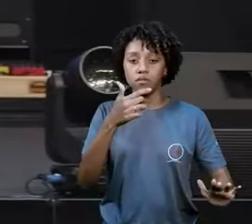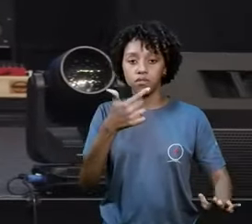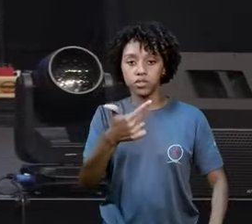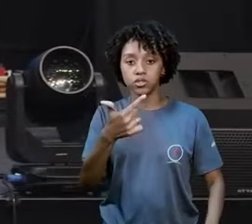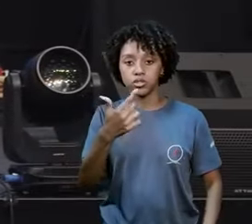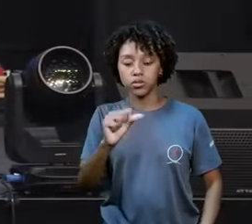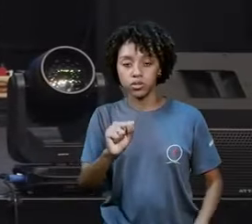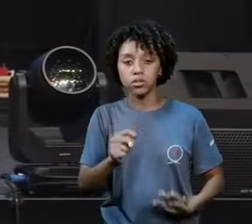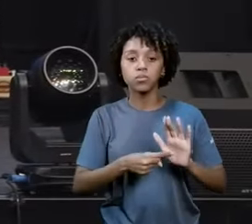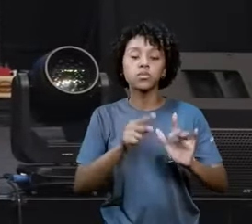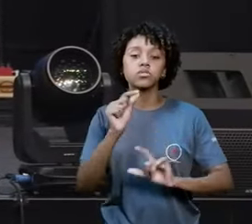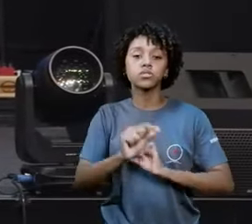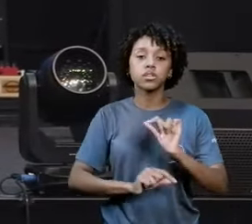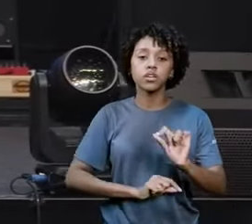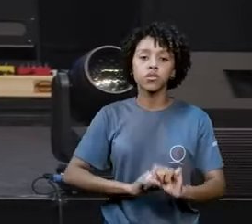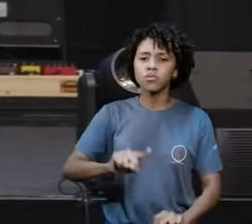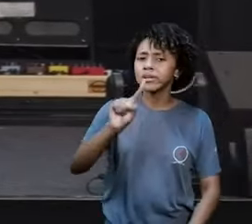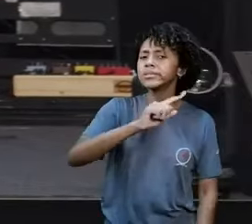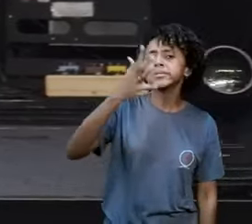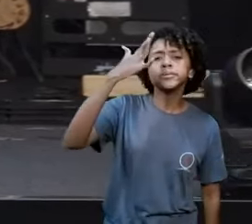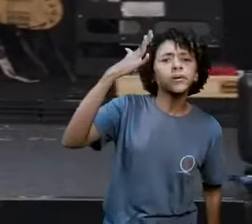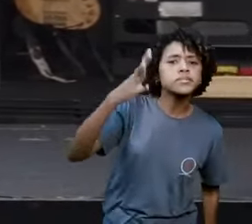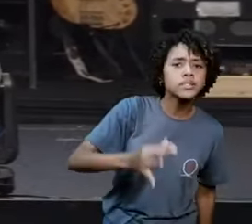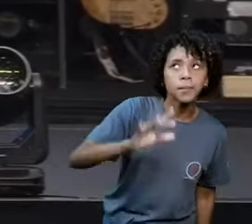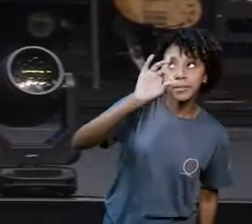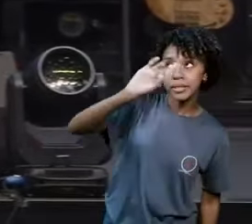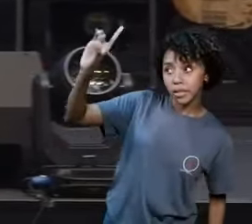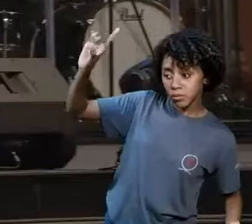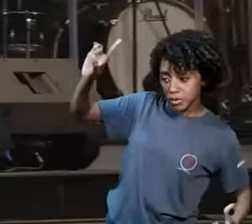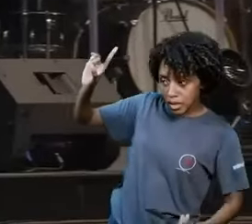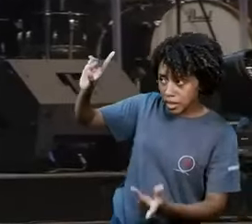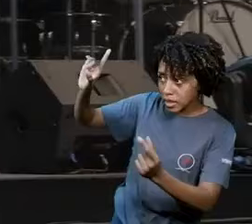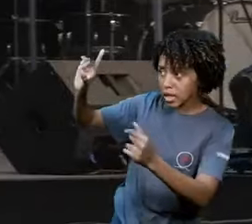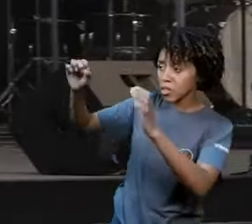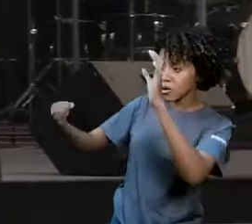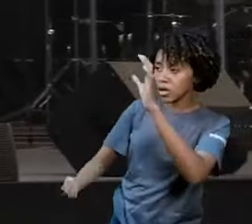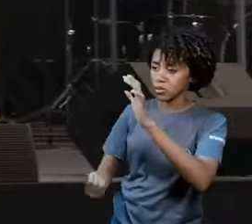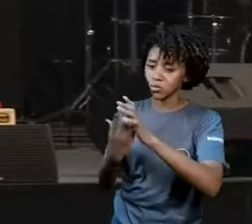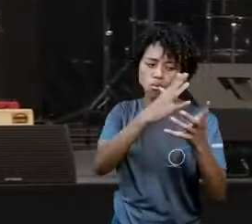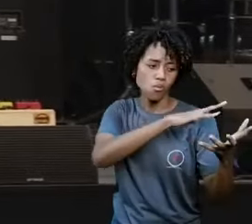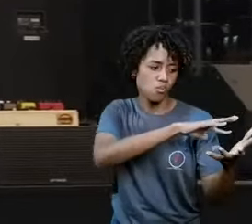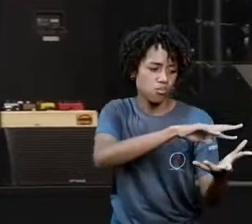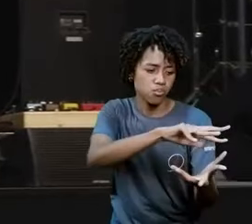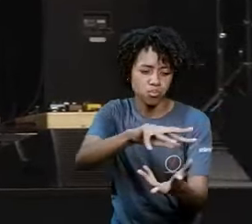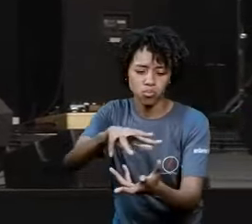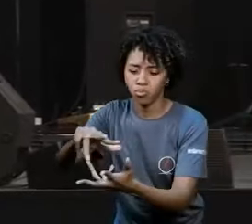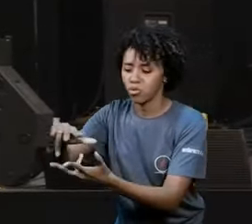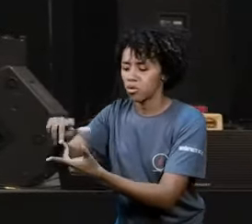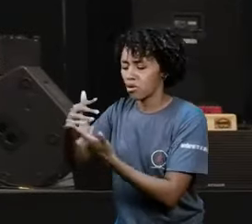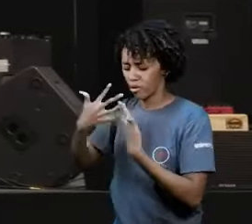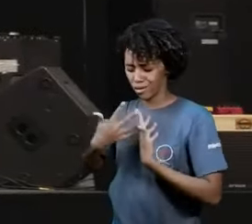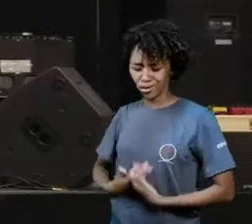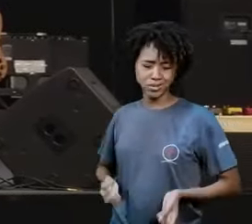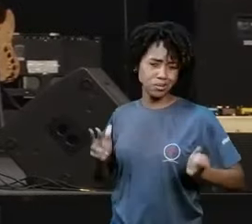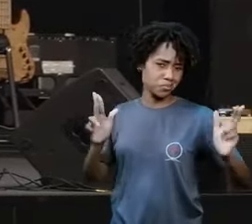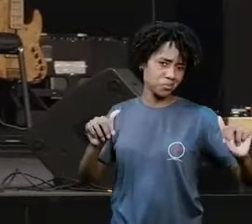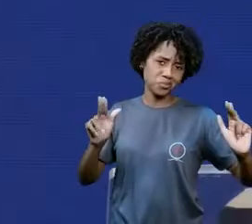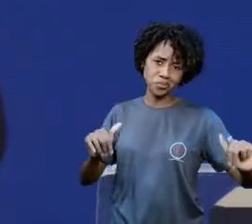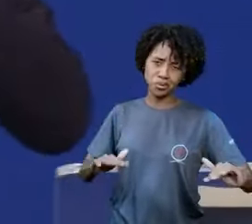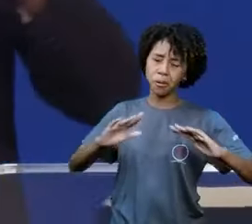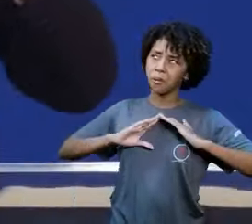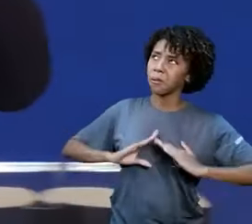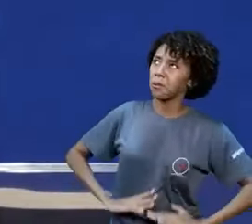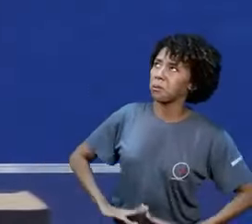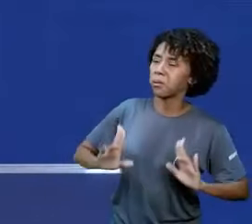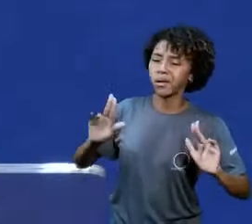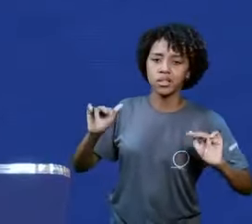ouvistes que o senhor o eterno Deus o criador dos confins da terra não se cansa nem se fadiga